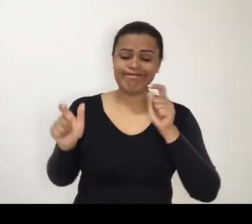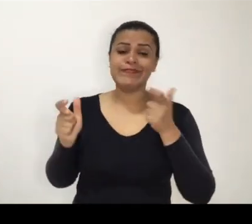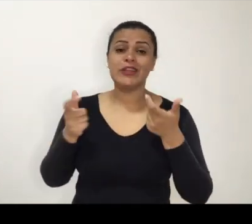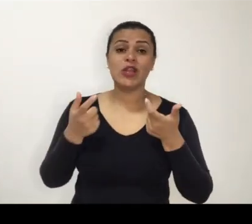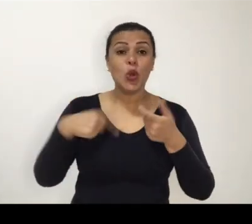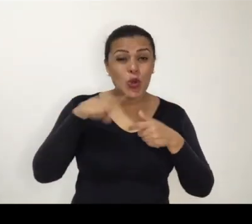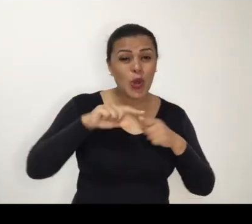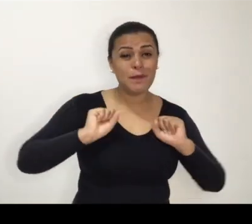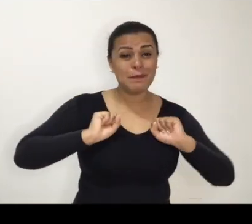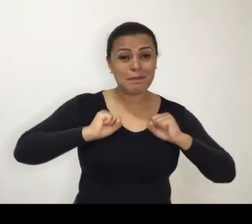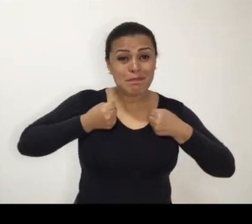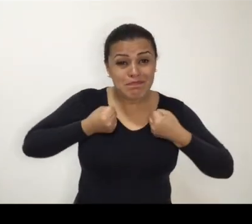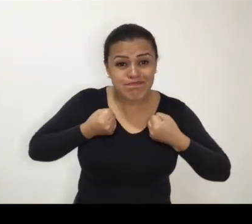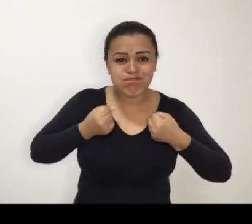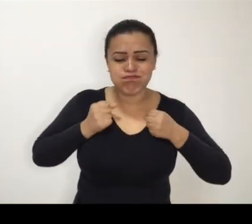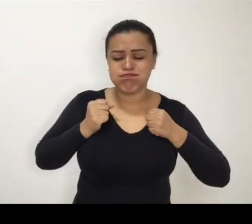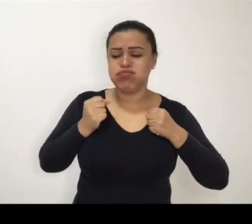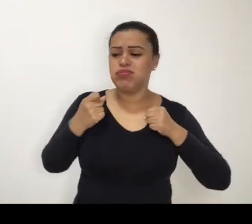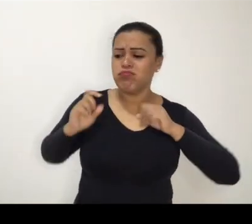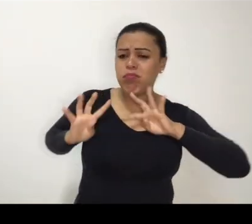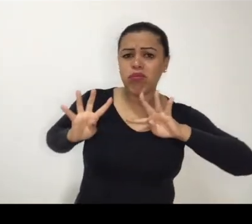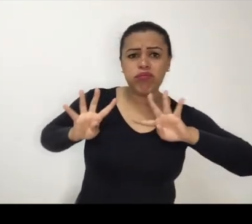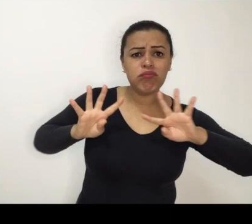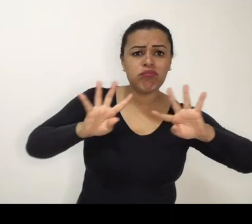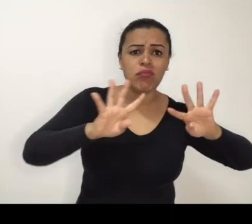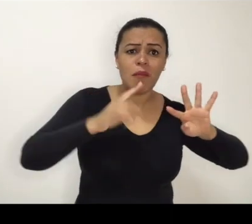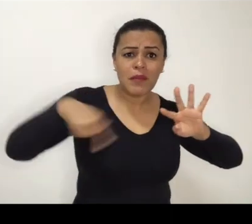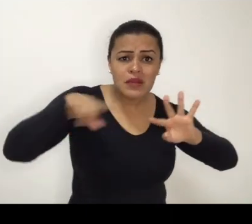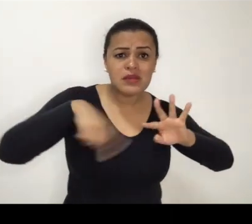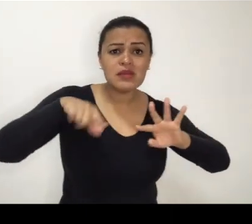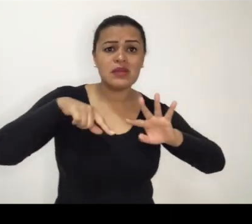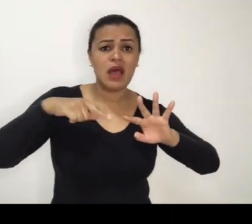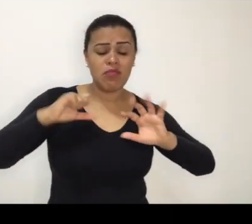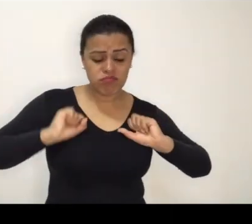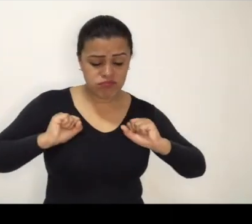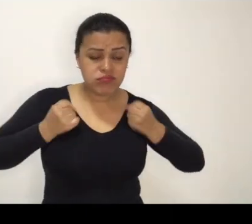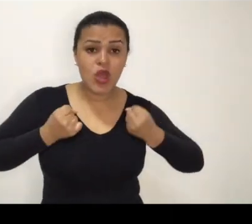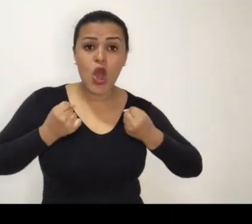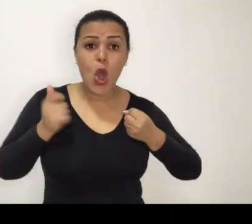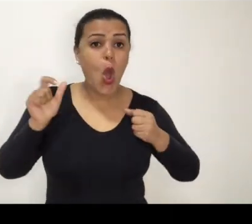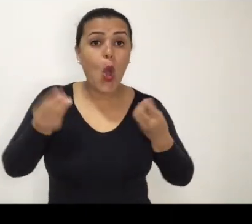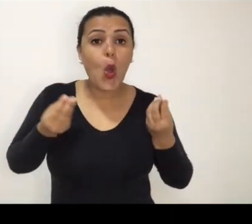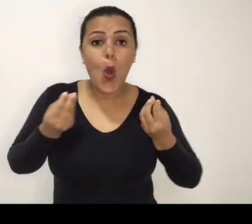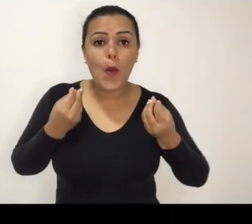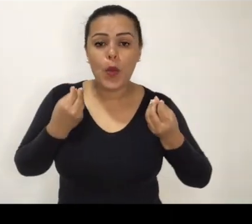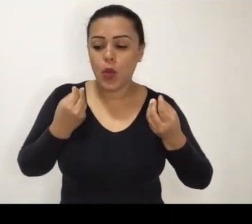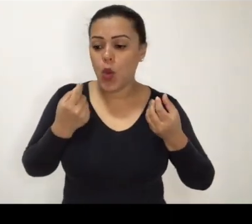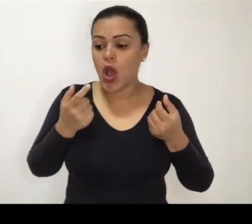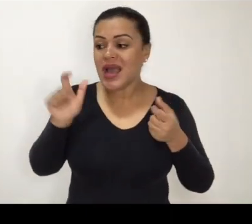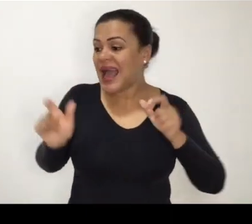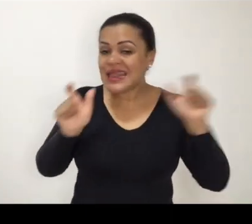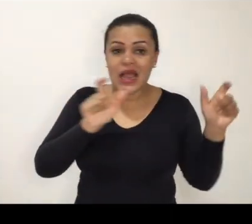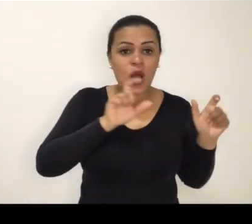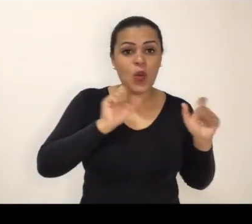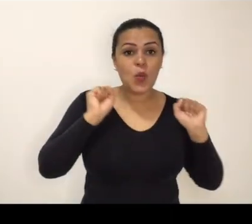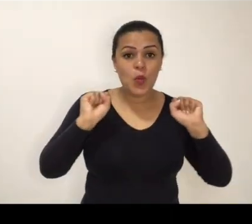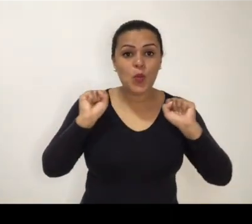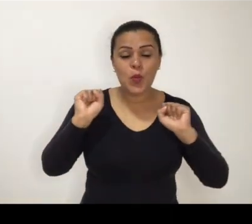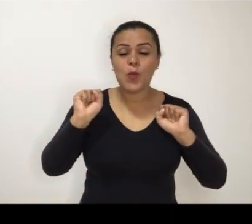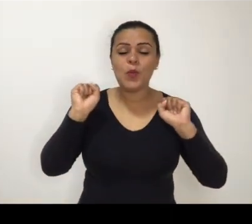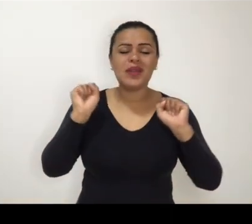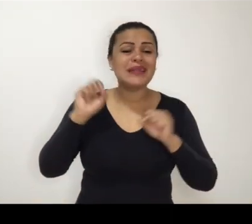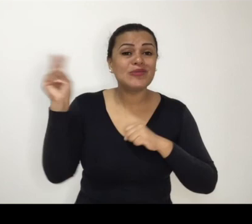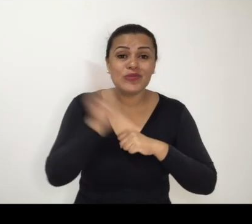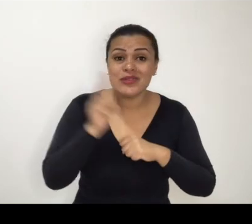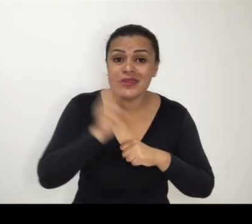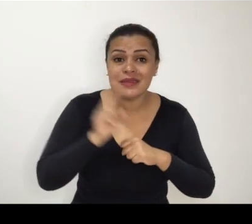para estarmos aí atuando da forma que pudermos, é de extrema urgência. Tem um recado do